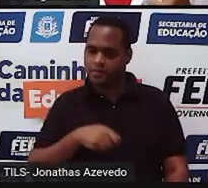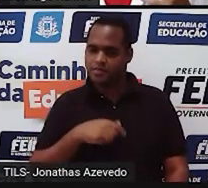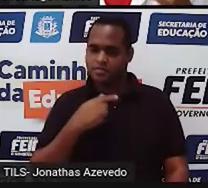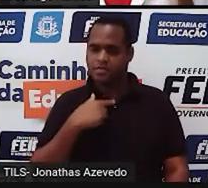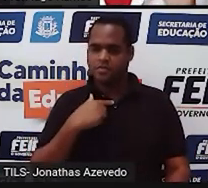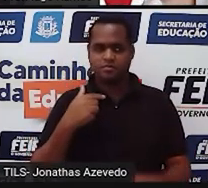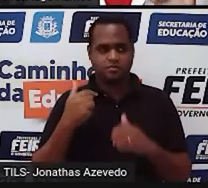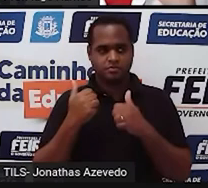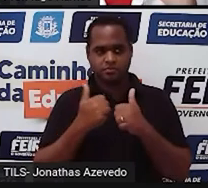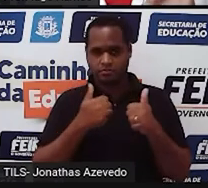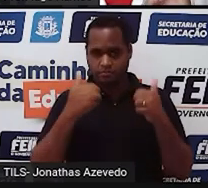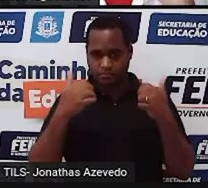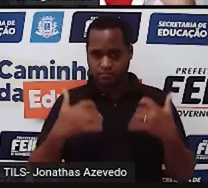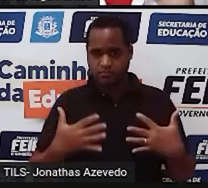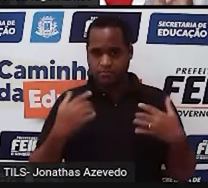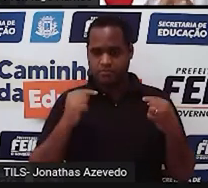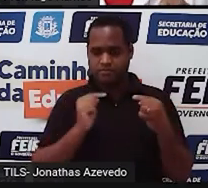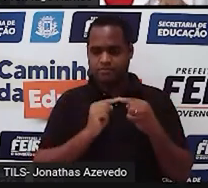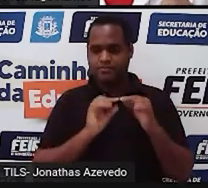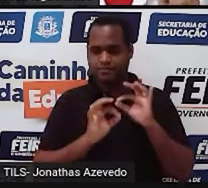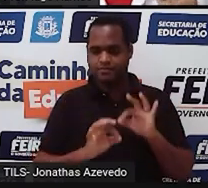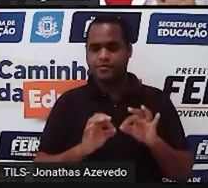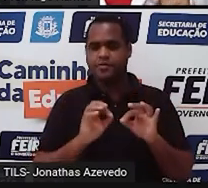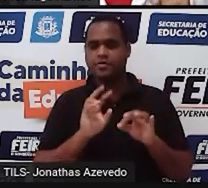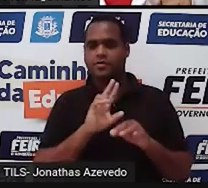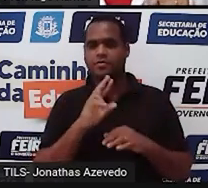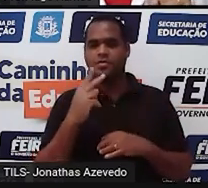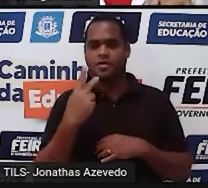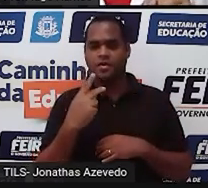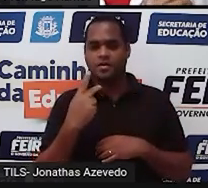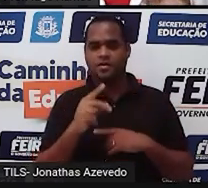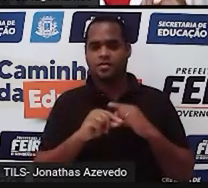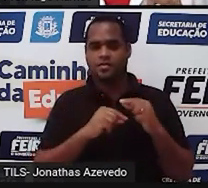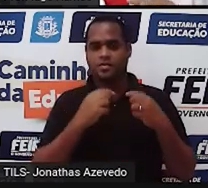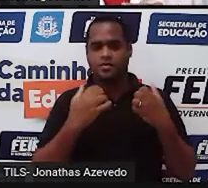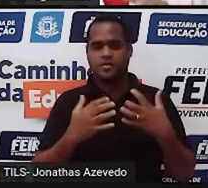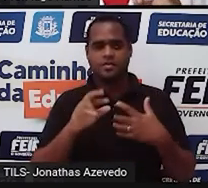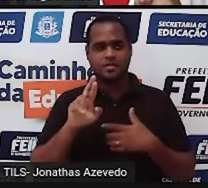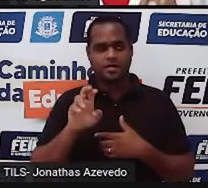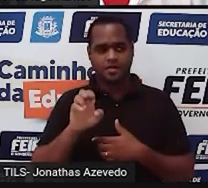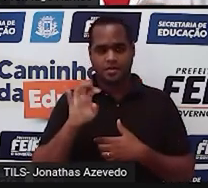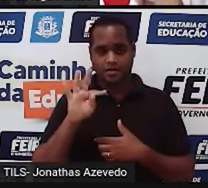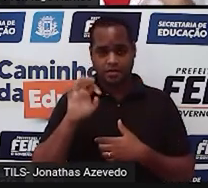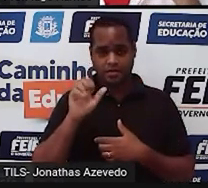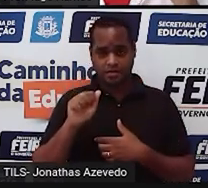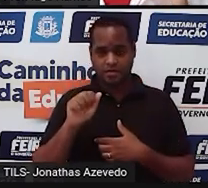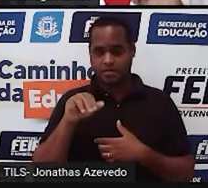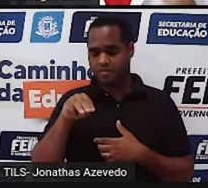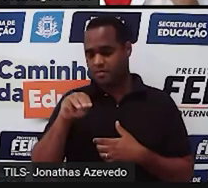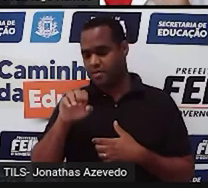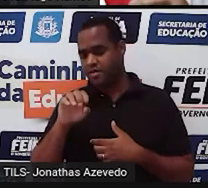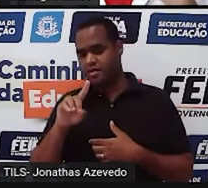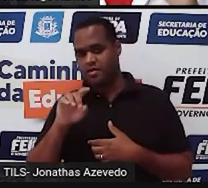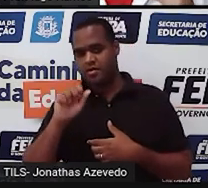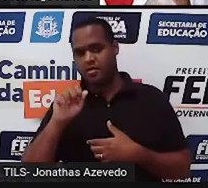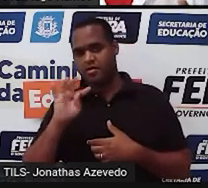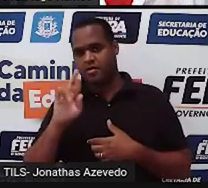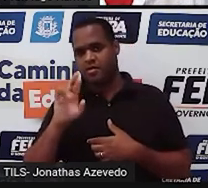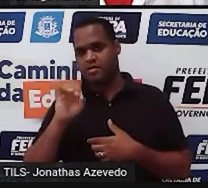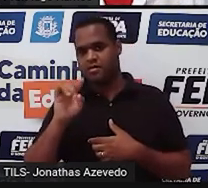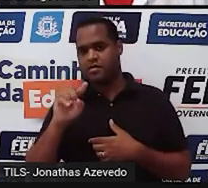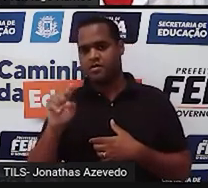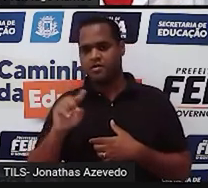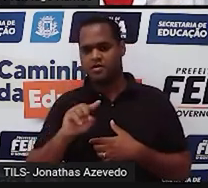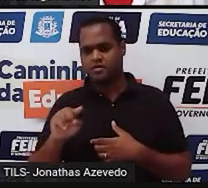segmento ela recebe um nome essa reta é a chamada reta mediatriz